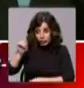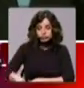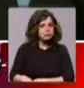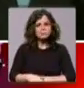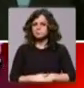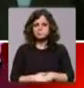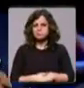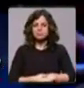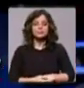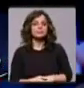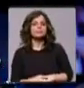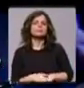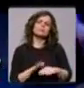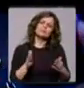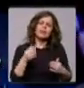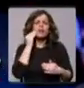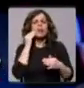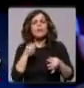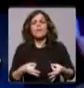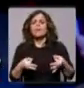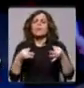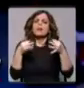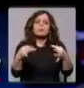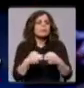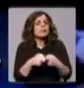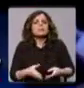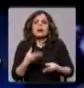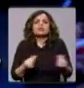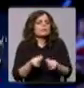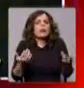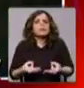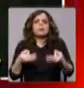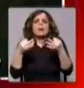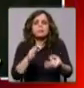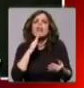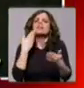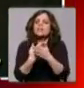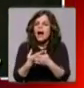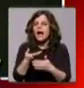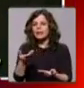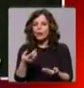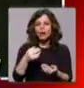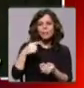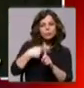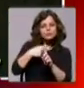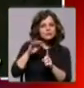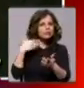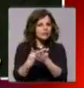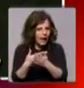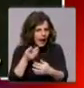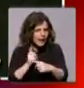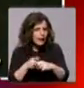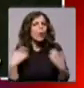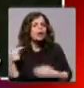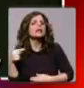este atrasar, este prolongar da resolução do problema, isto joga a favor dos gregos ou contra os gregos? Neste momento joga